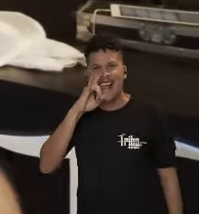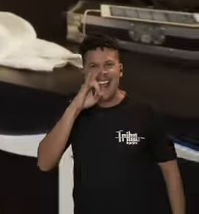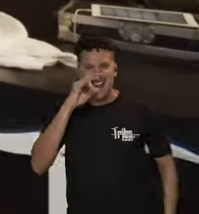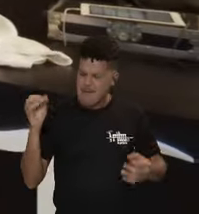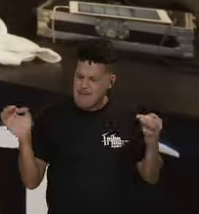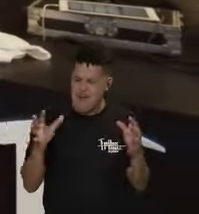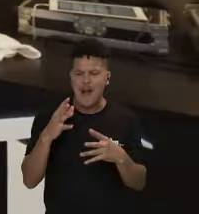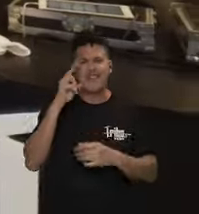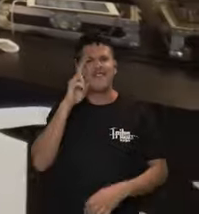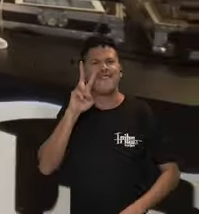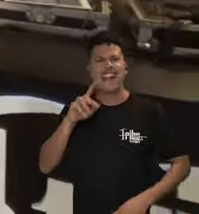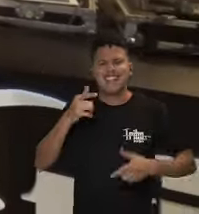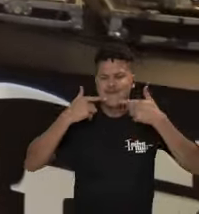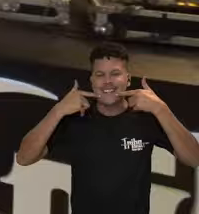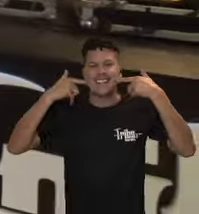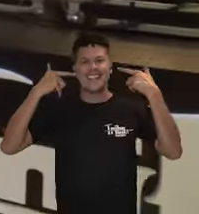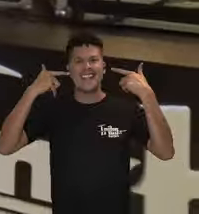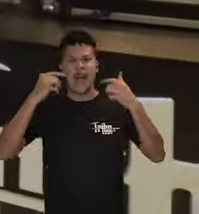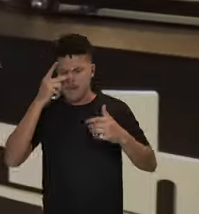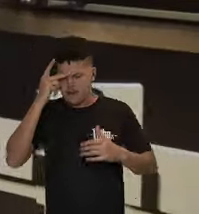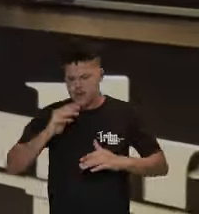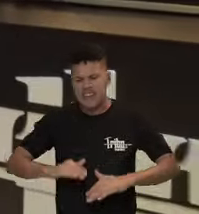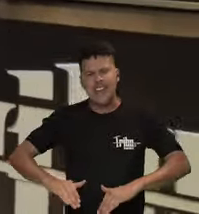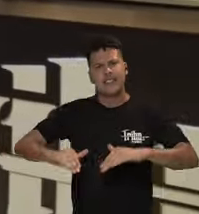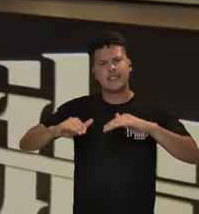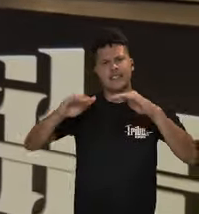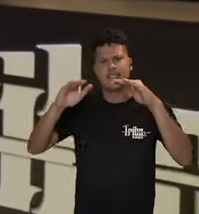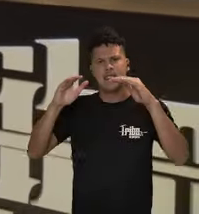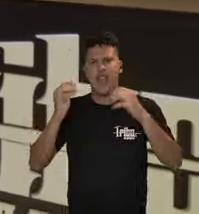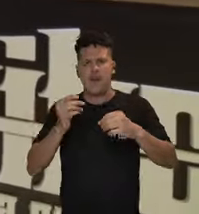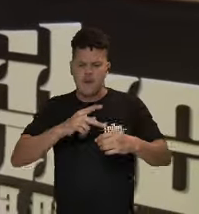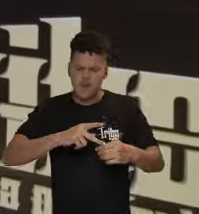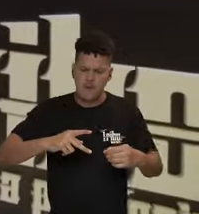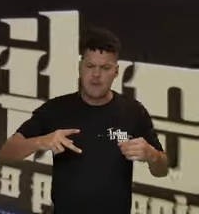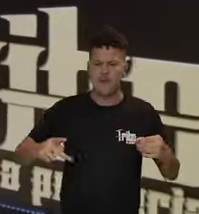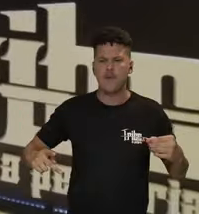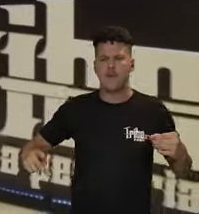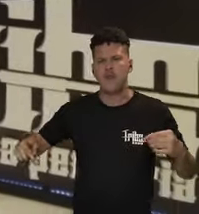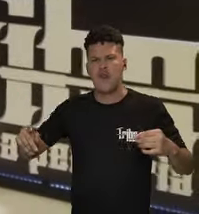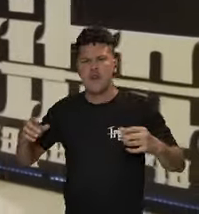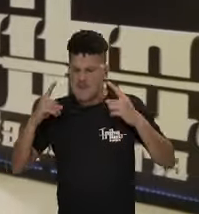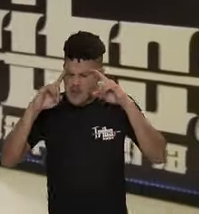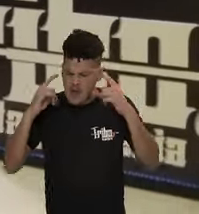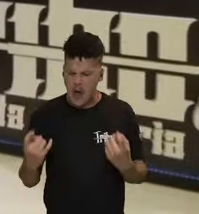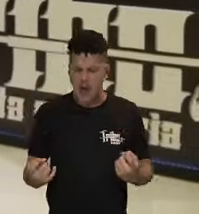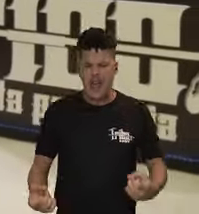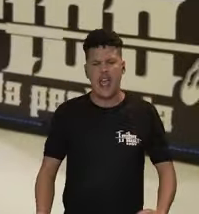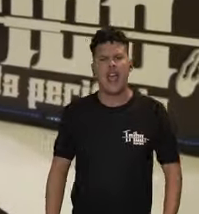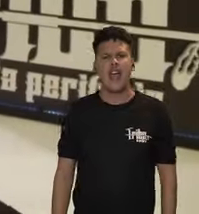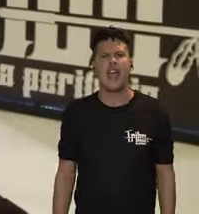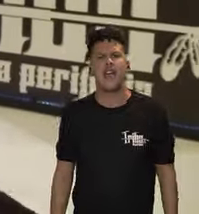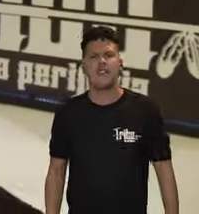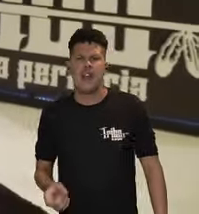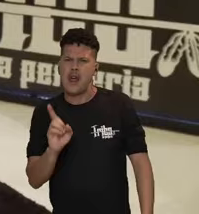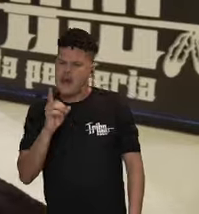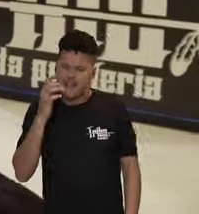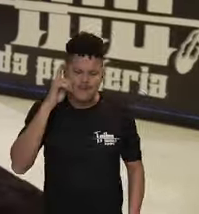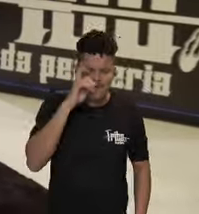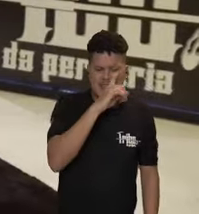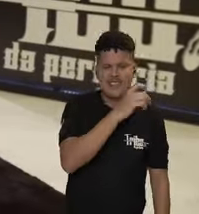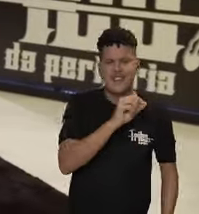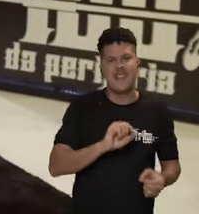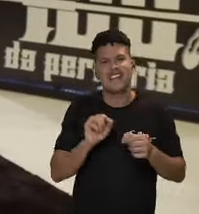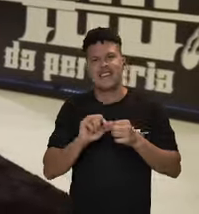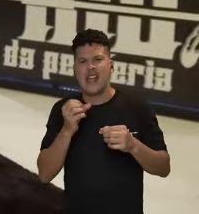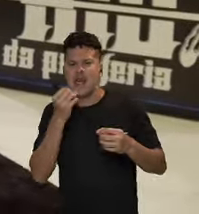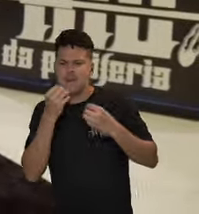sorrindo. Pra quem cresceu no subúrbio violento, tenta tiro. Não é difícil fazer você se sentir bem comigo. Te